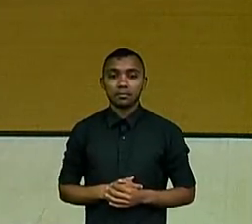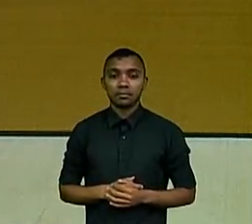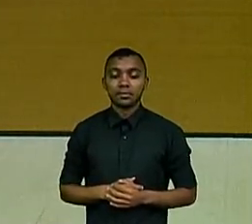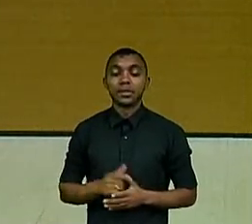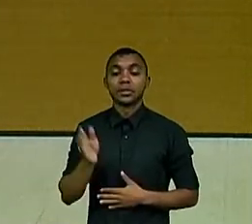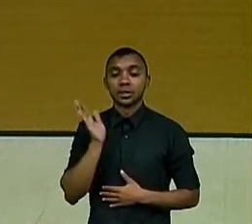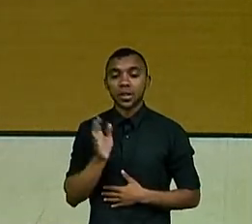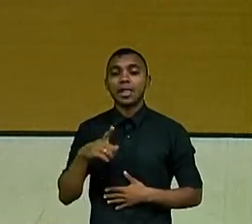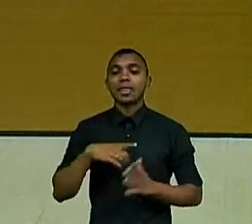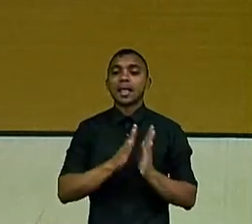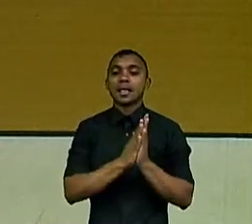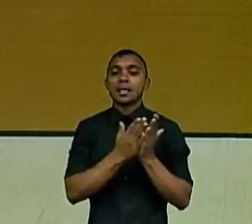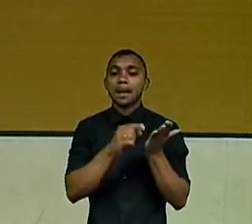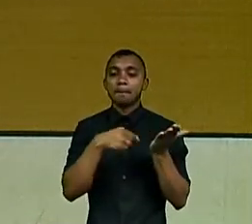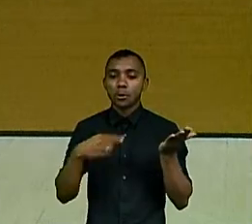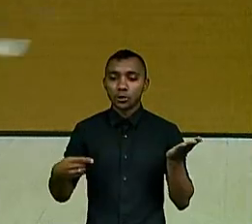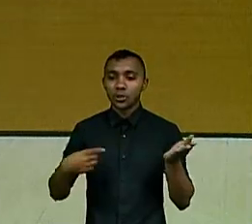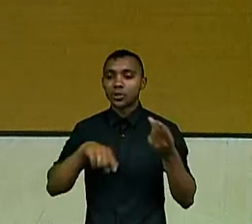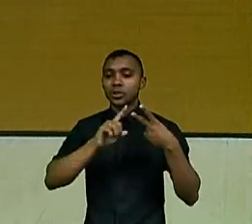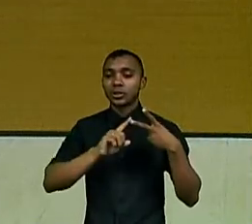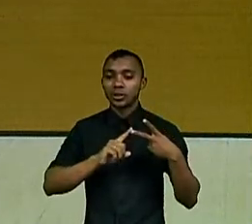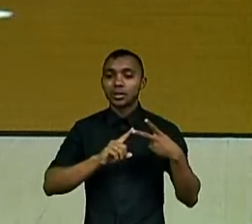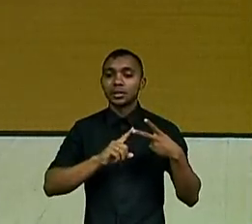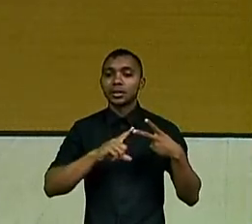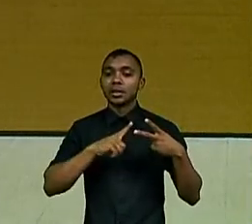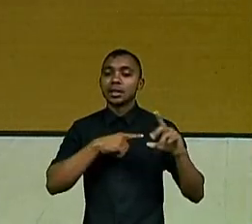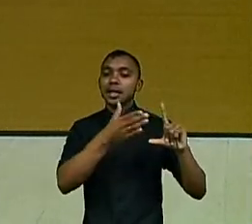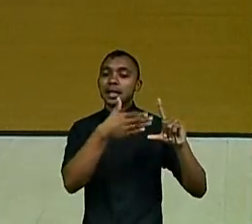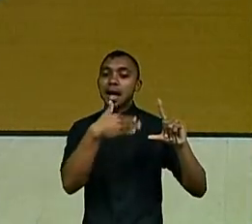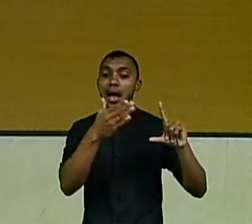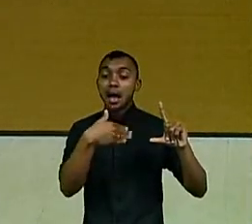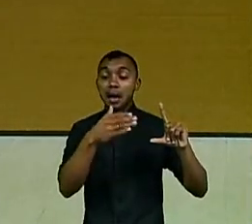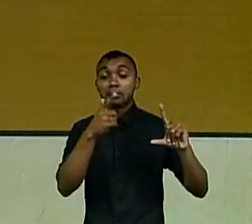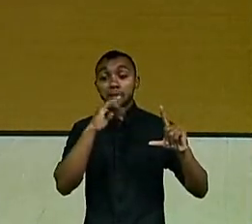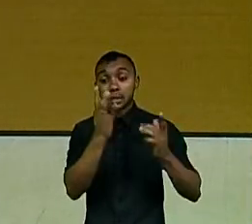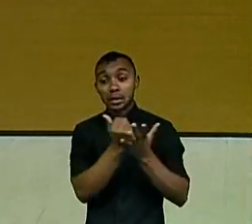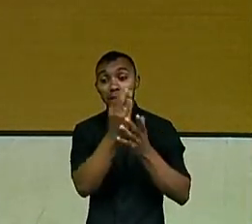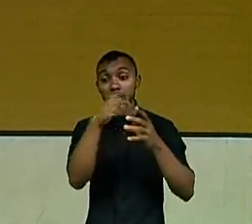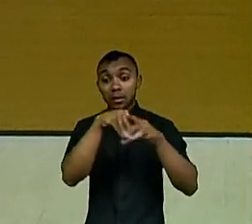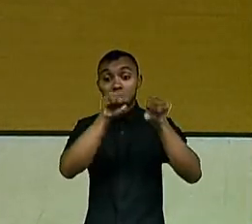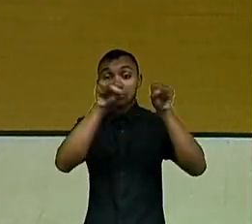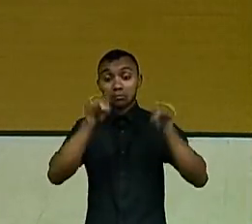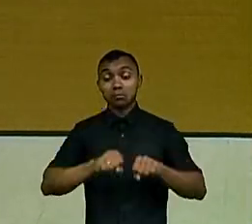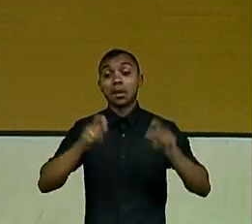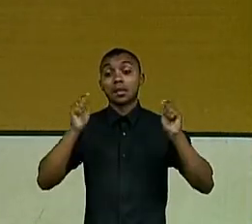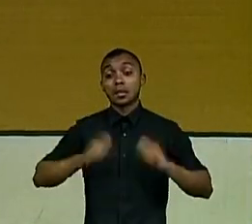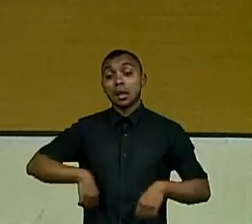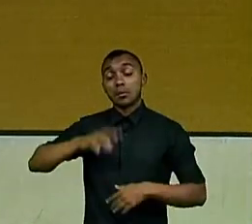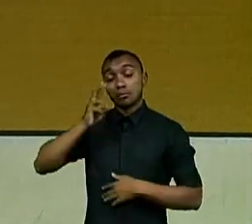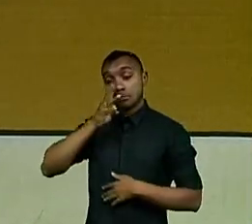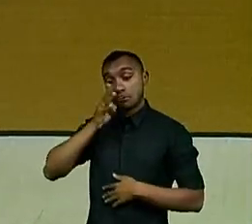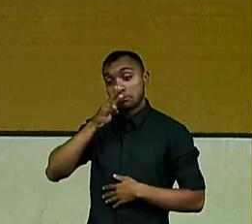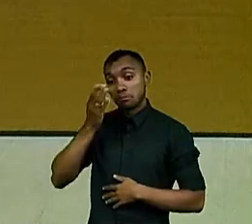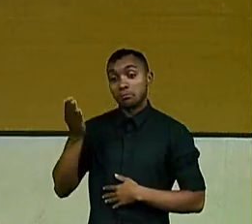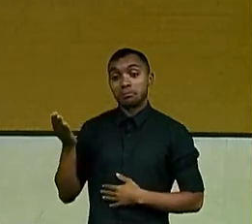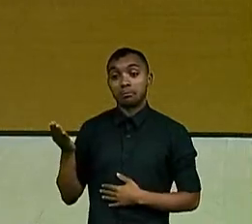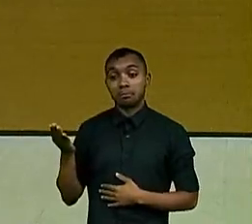de hoje estamos os professores utilizam aqui tudo para que você possa se preparar